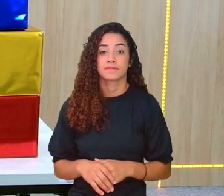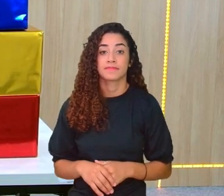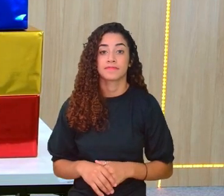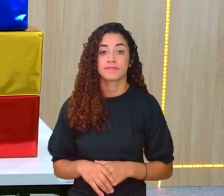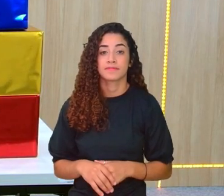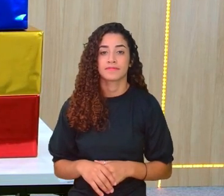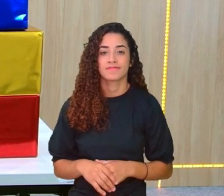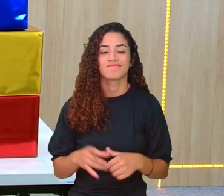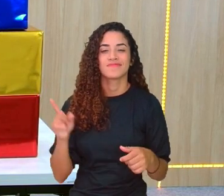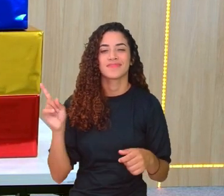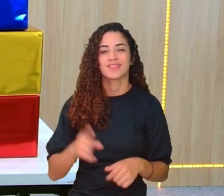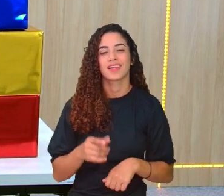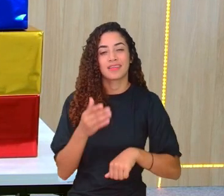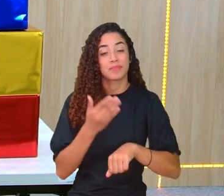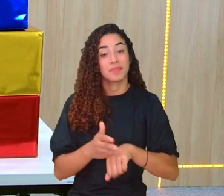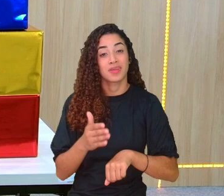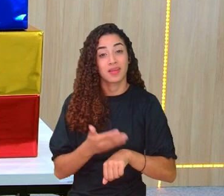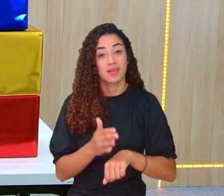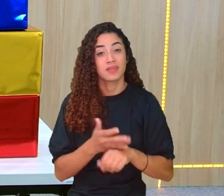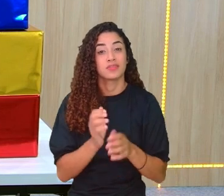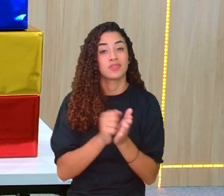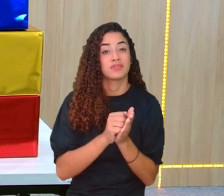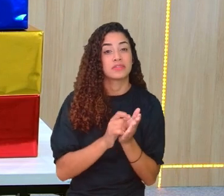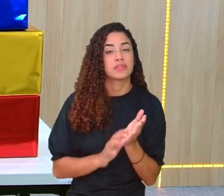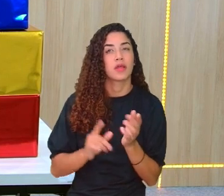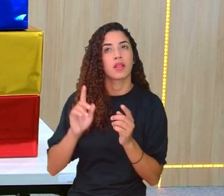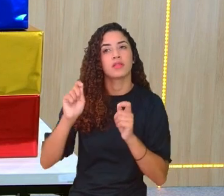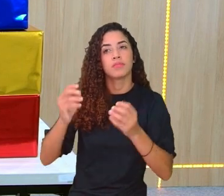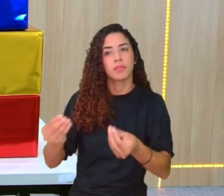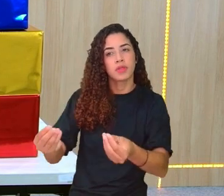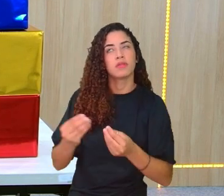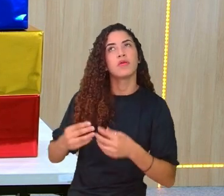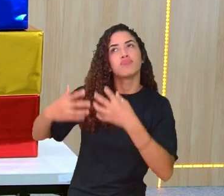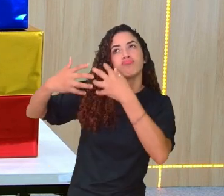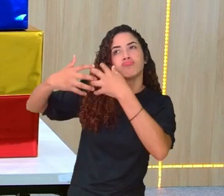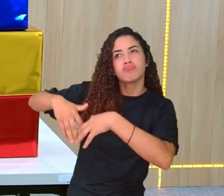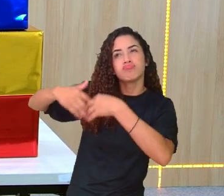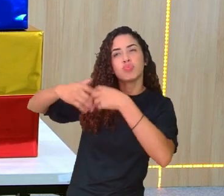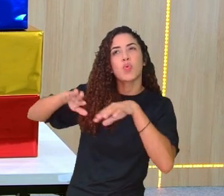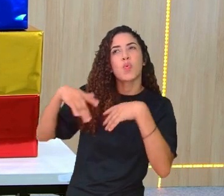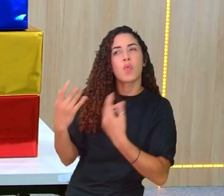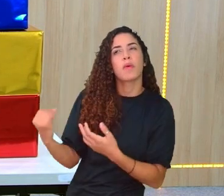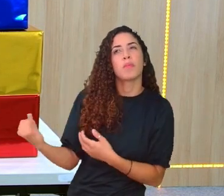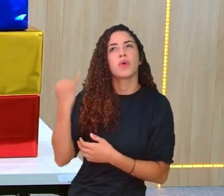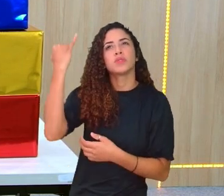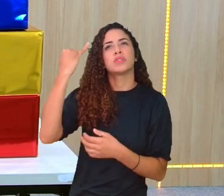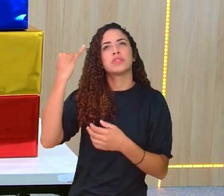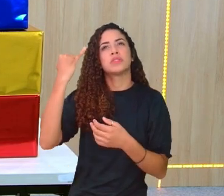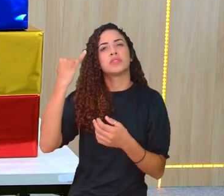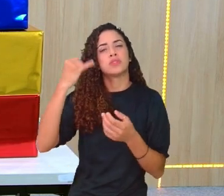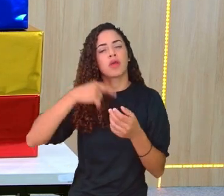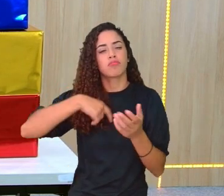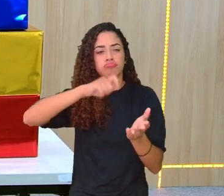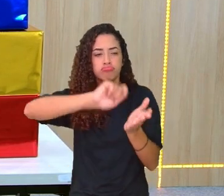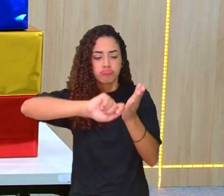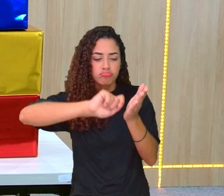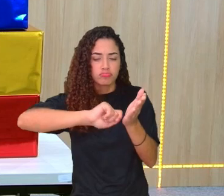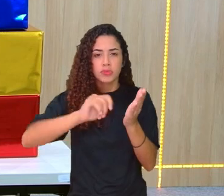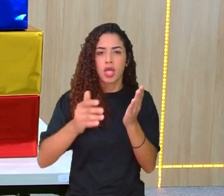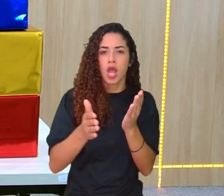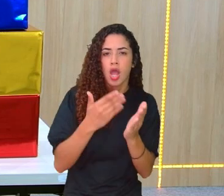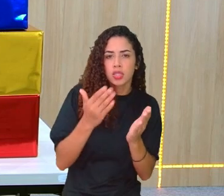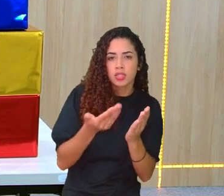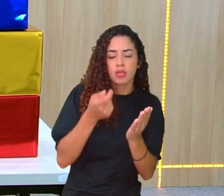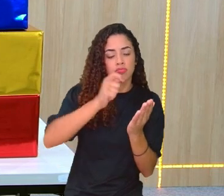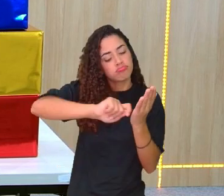Então, esse é um exercício que traz uma reflexão da importância de você estarem rascunhando. Ter um caderno de